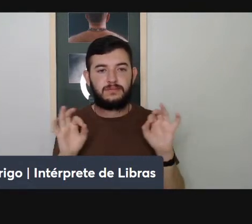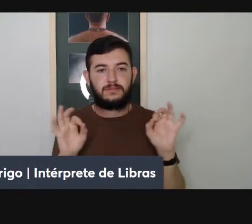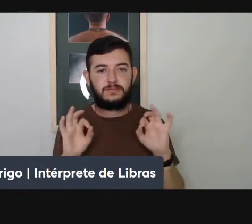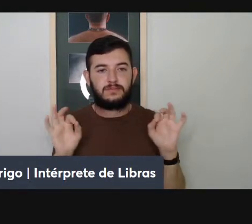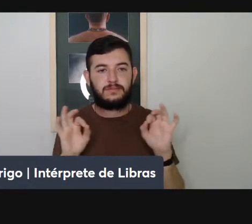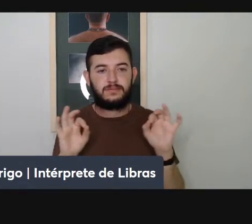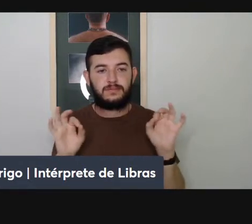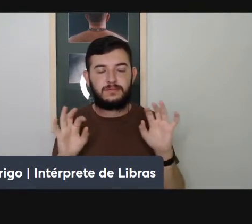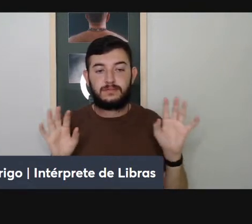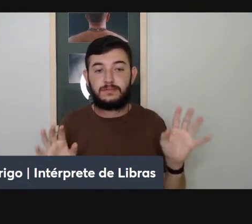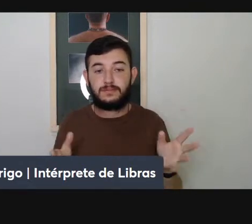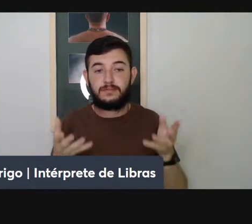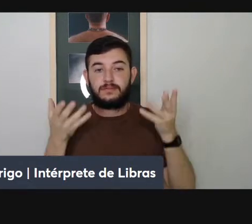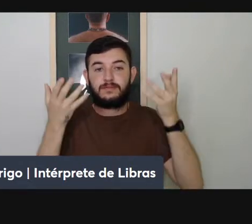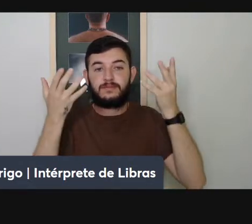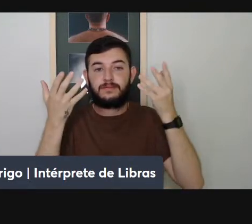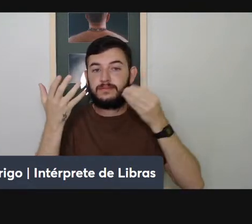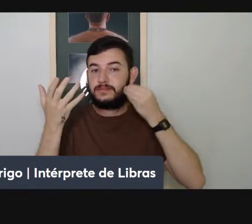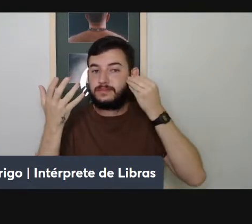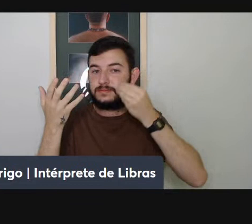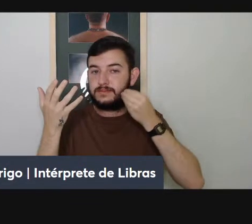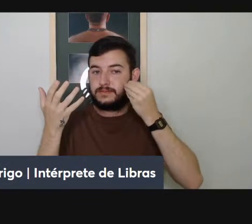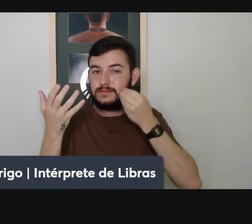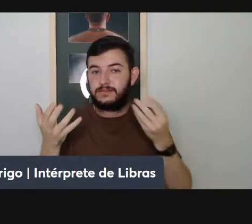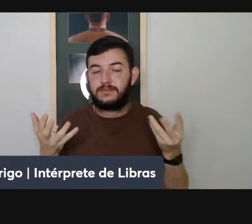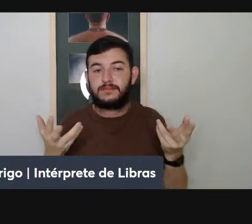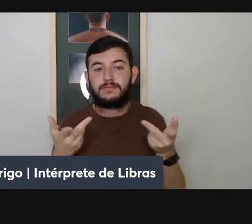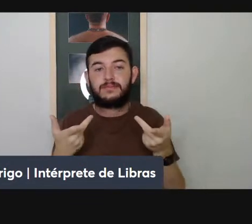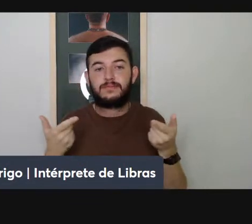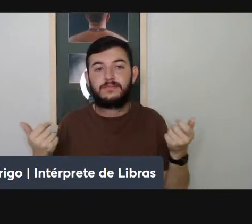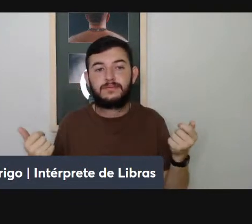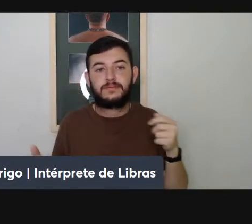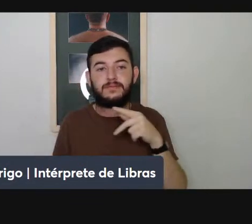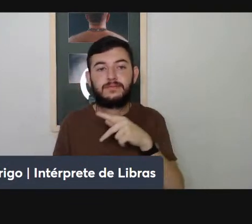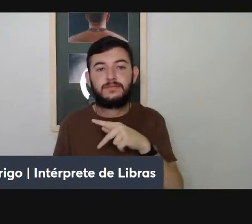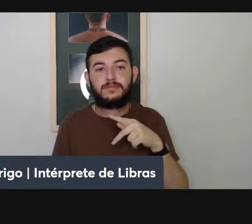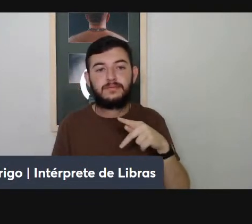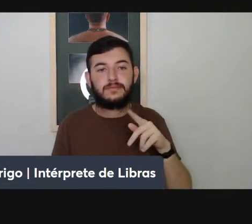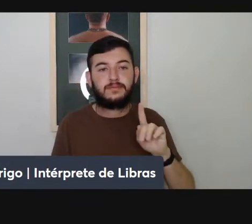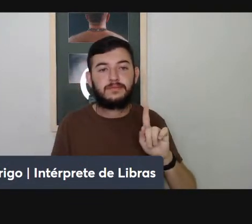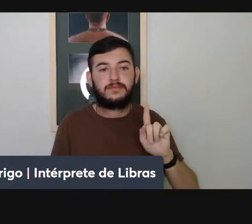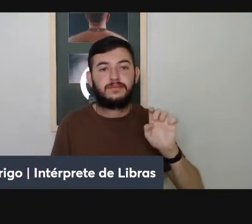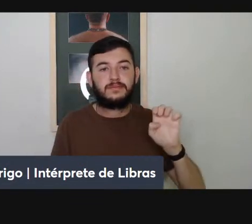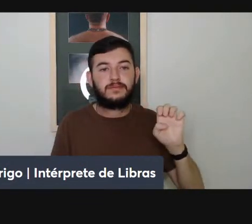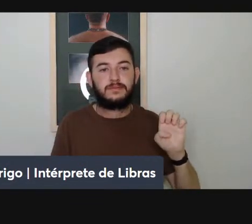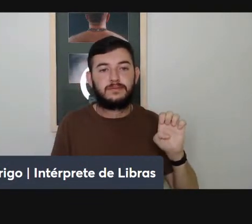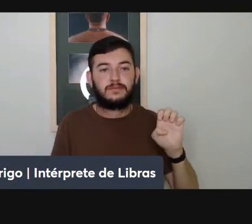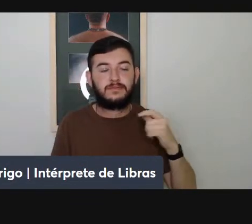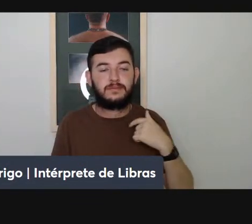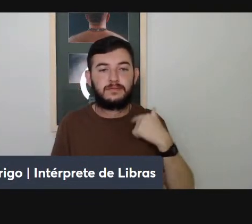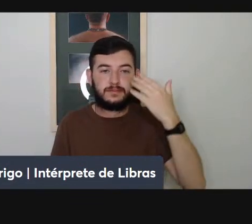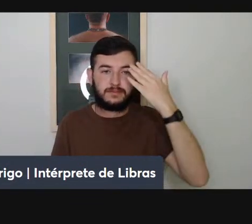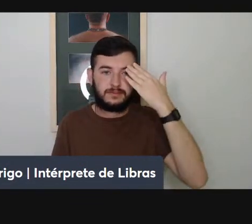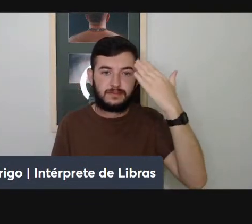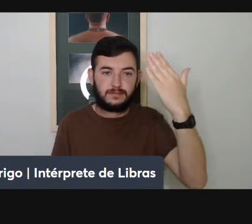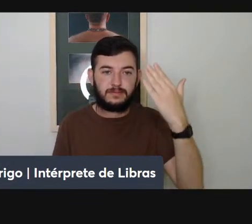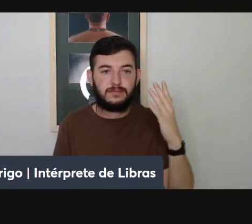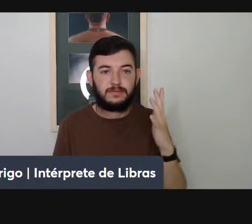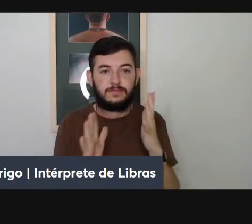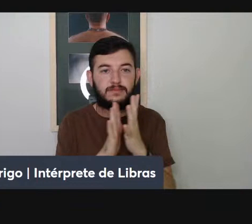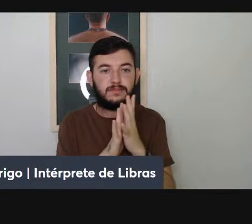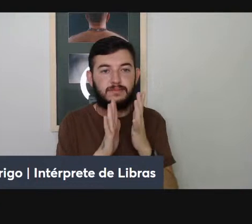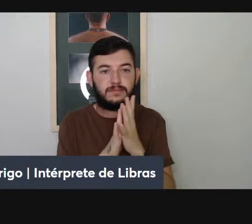evento, essa experiência qualificam o nosso PPGE, e eu só tenho a agradecer e parabenizar vocês por,